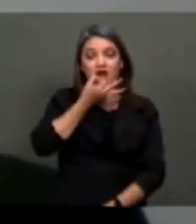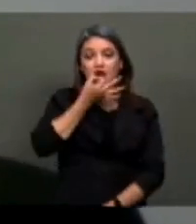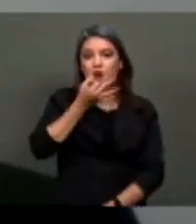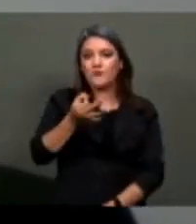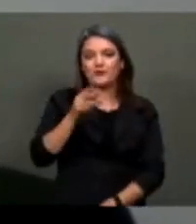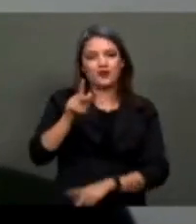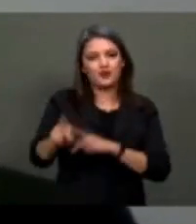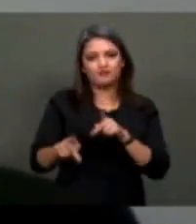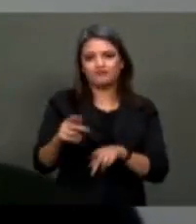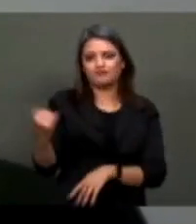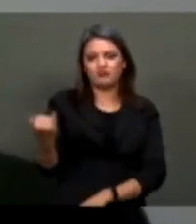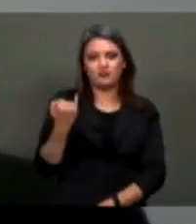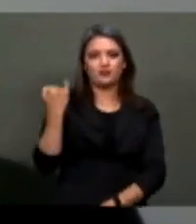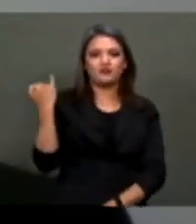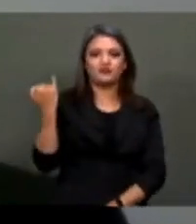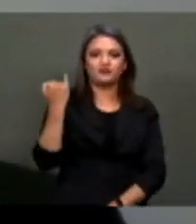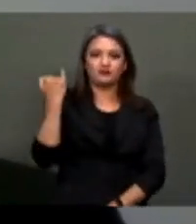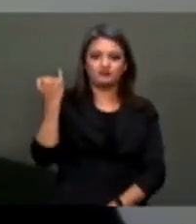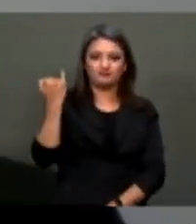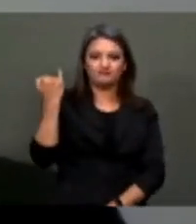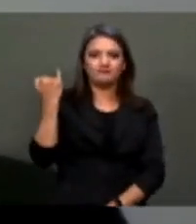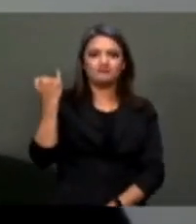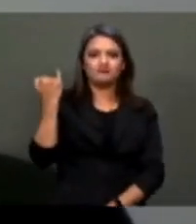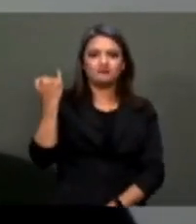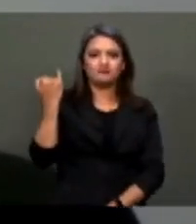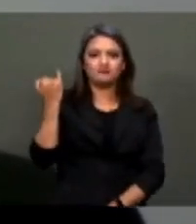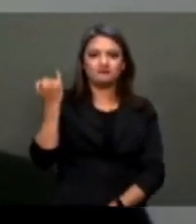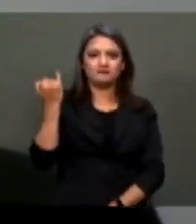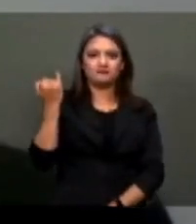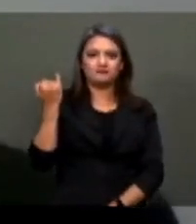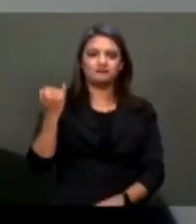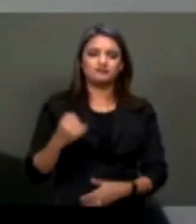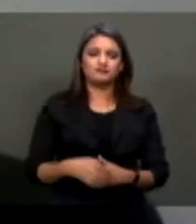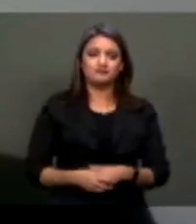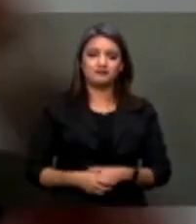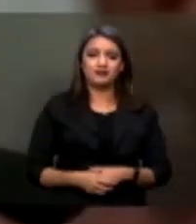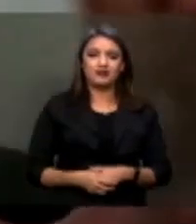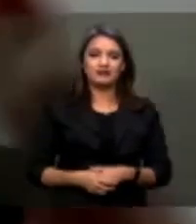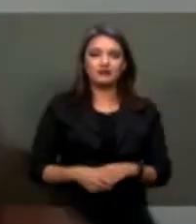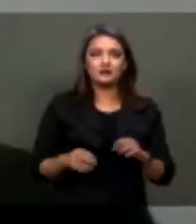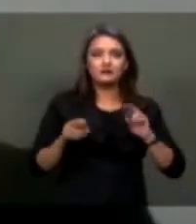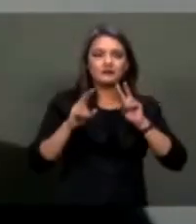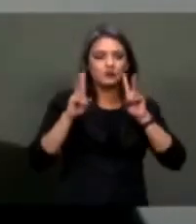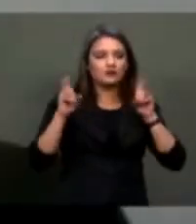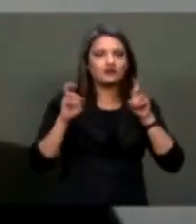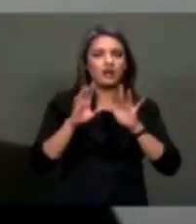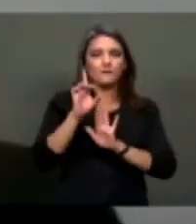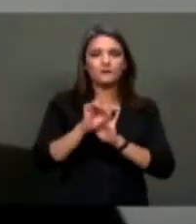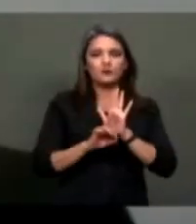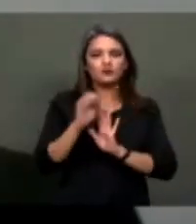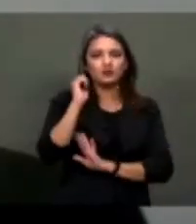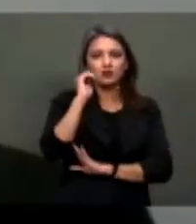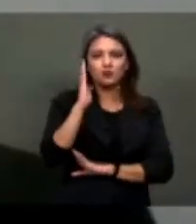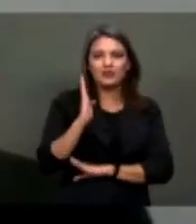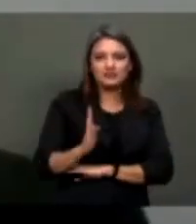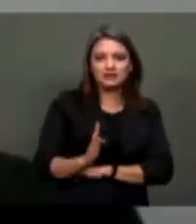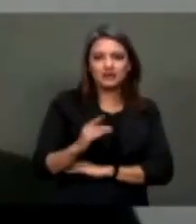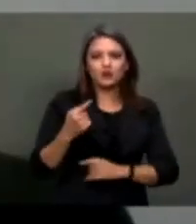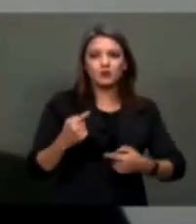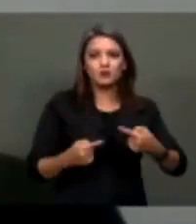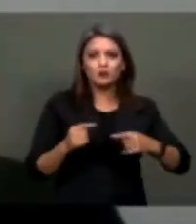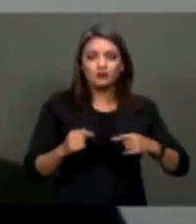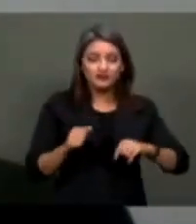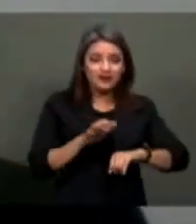é fundamental e se tem tema no direito brasileiro a política nacional